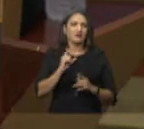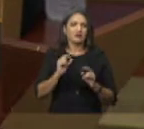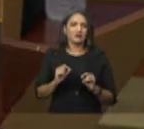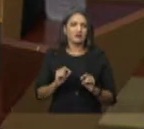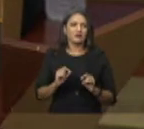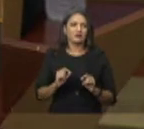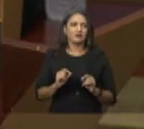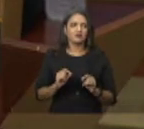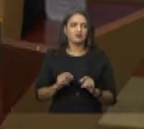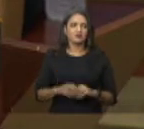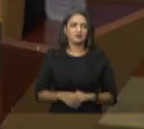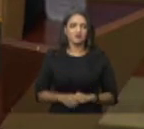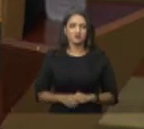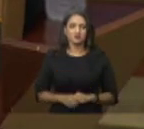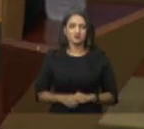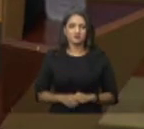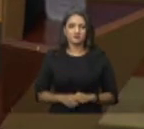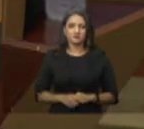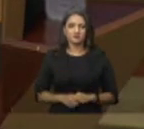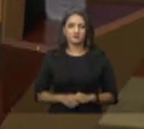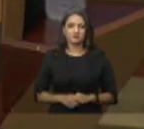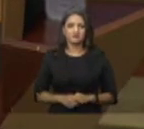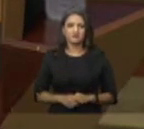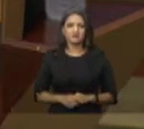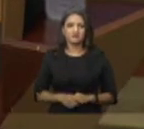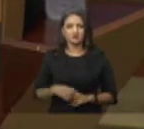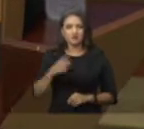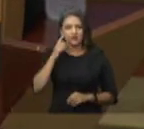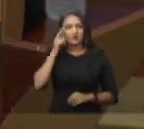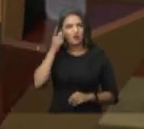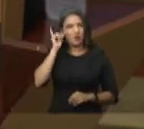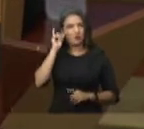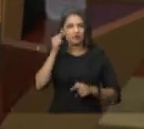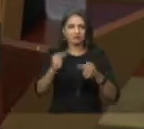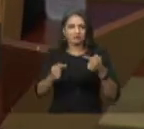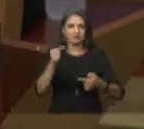isso foi muito bem demonstrado no debate de ontem